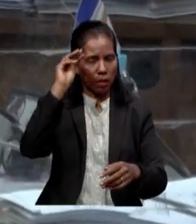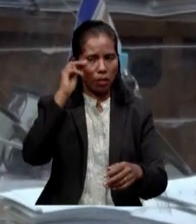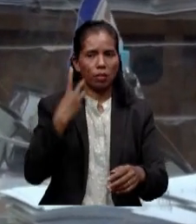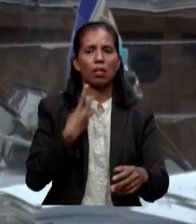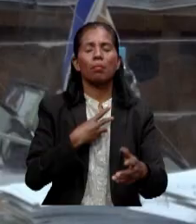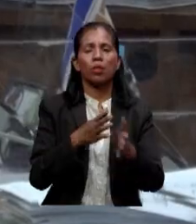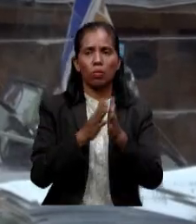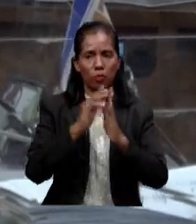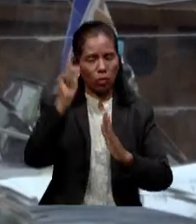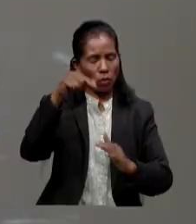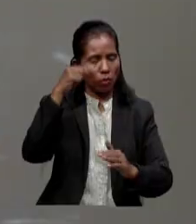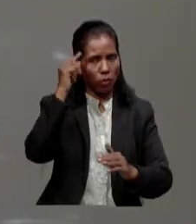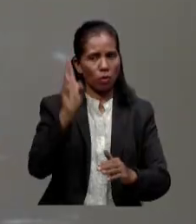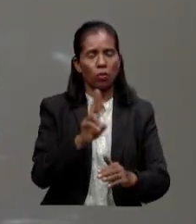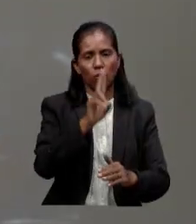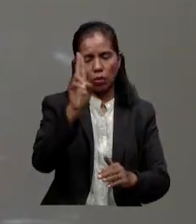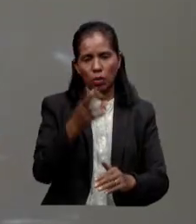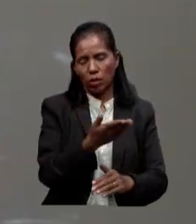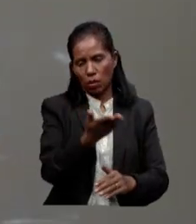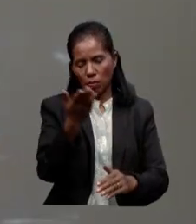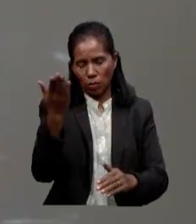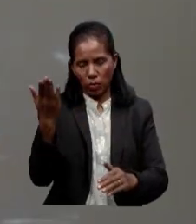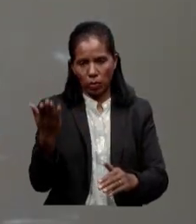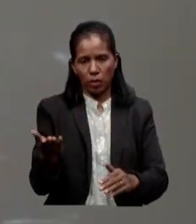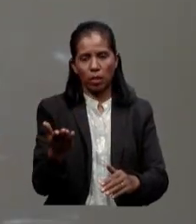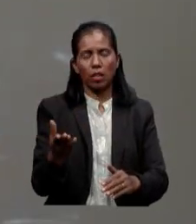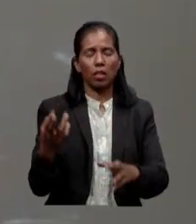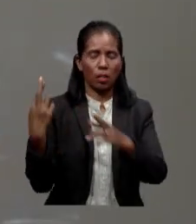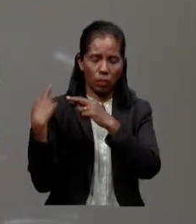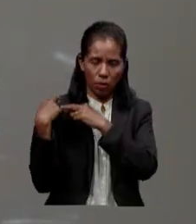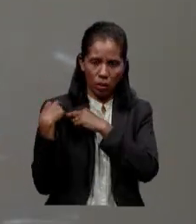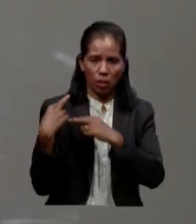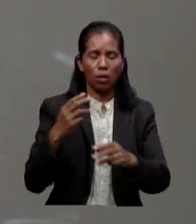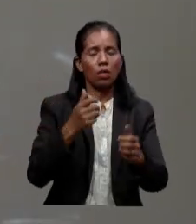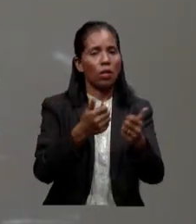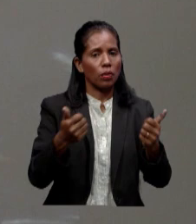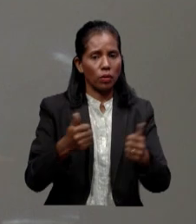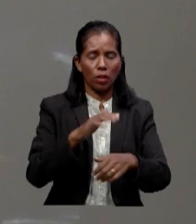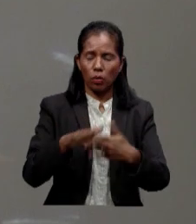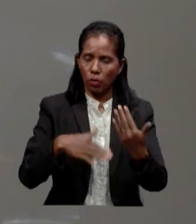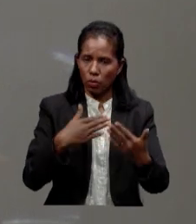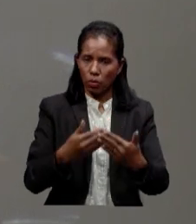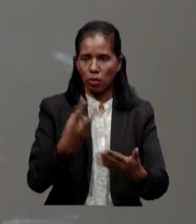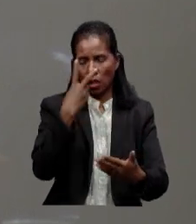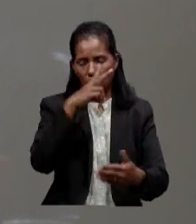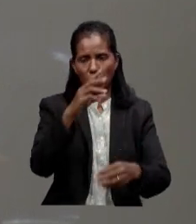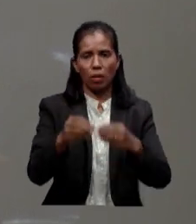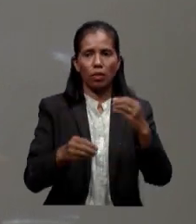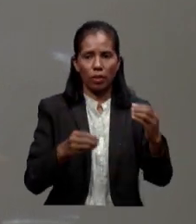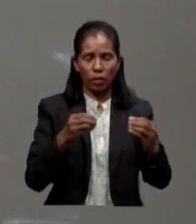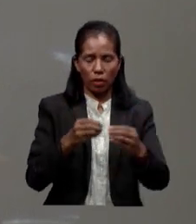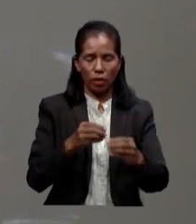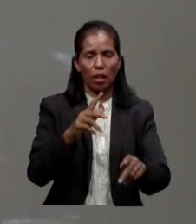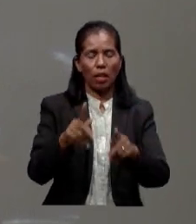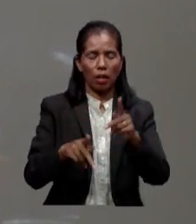atu governo usa ita bot sirnia peso no autoridade toma atu resolve situação deslocado sira